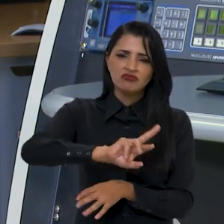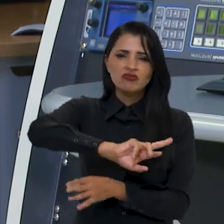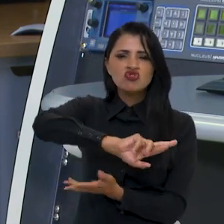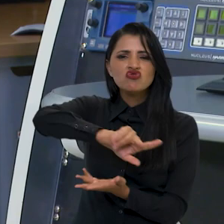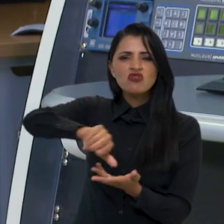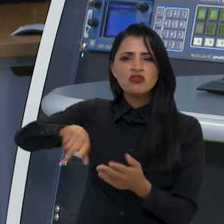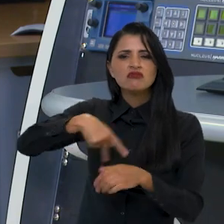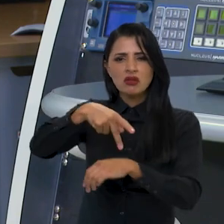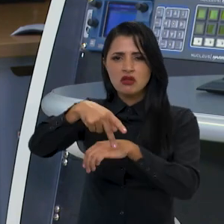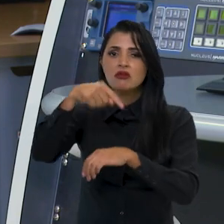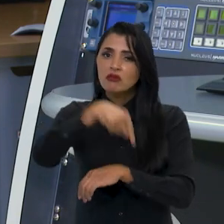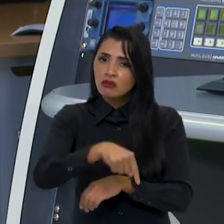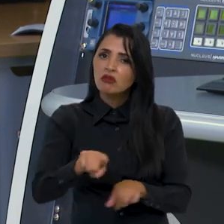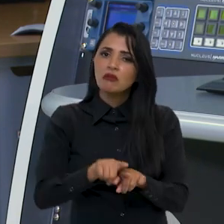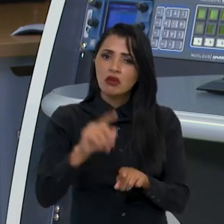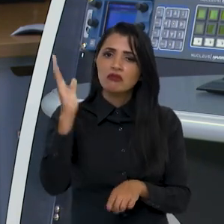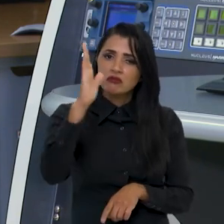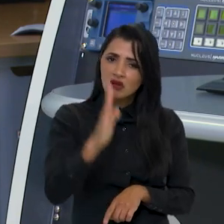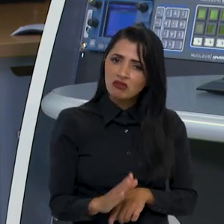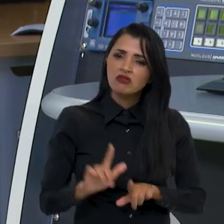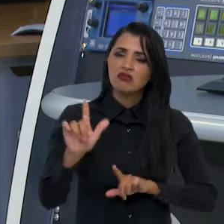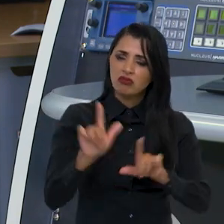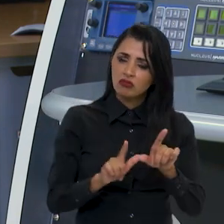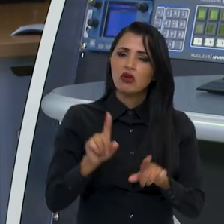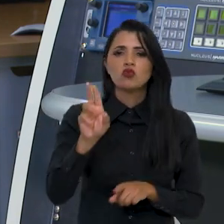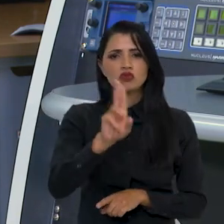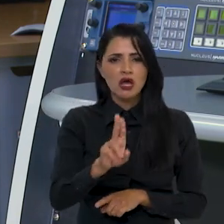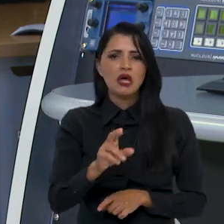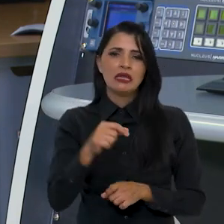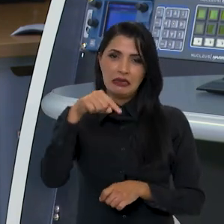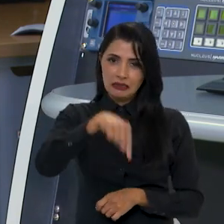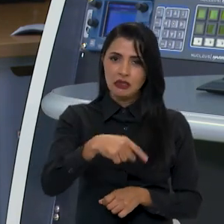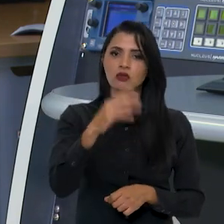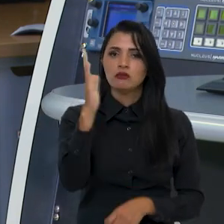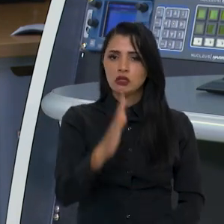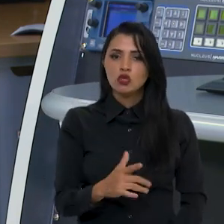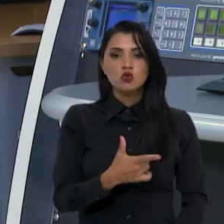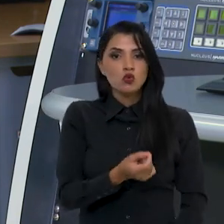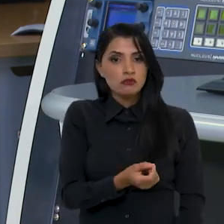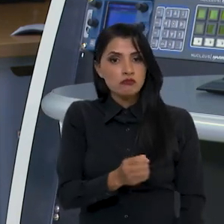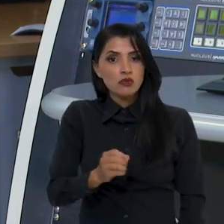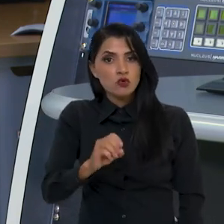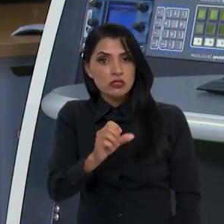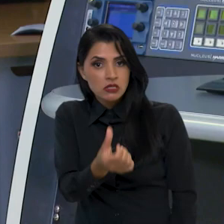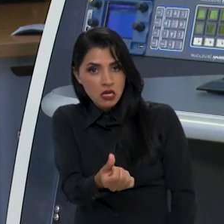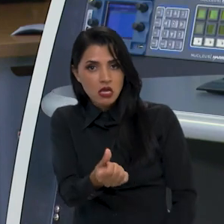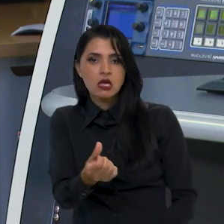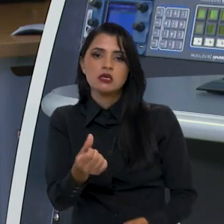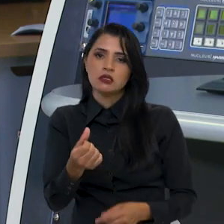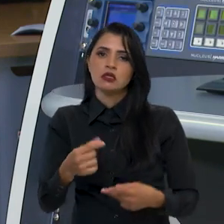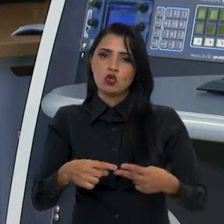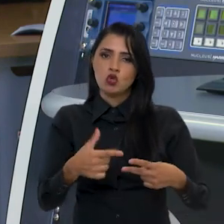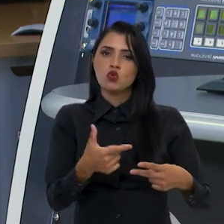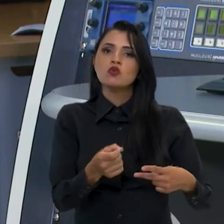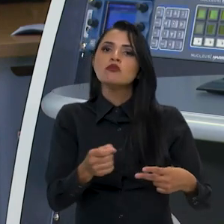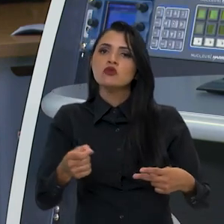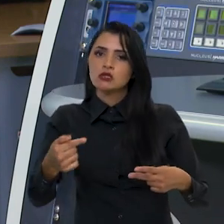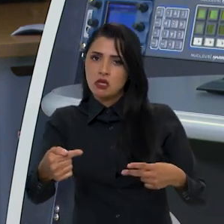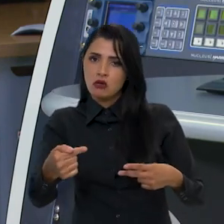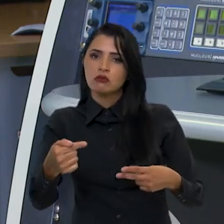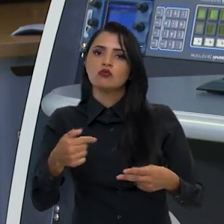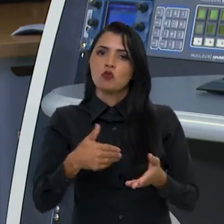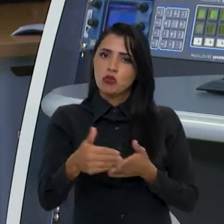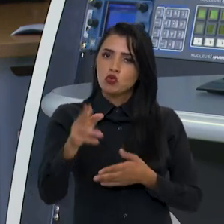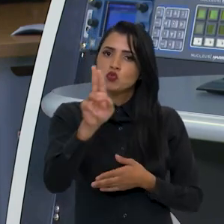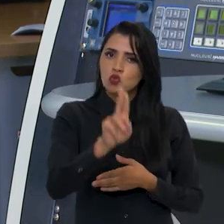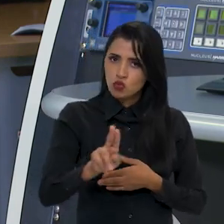diferentes países, inclusive no Brasil. No Brasil, 2006, 2007, ela começou a ser utilizada no SUS,